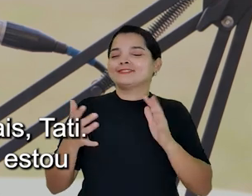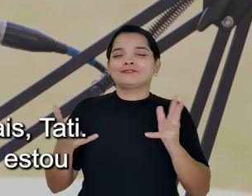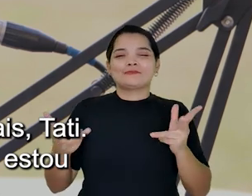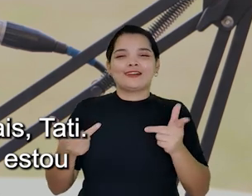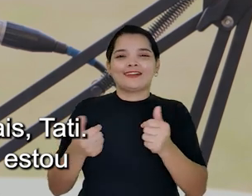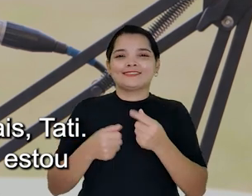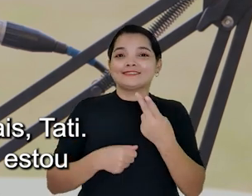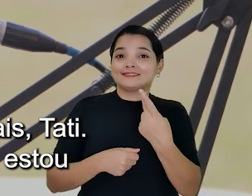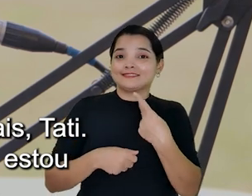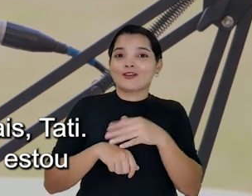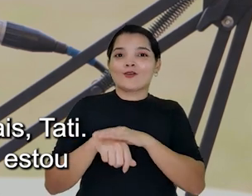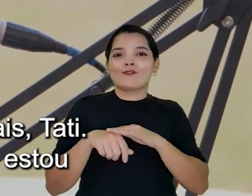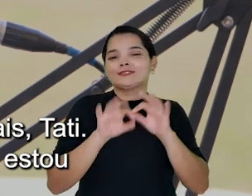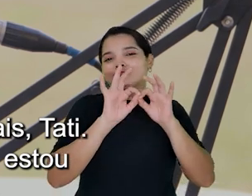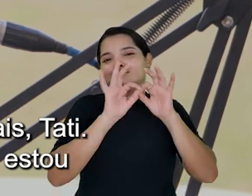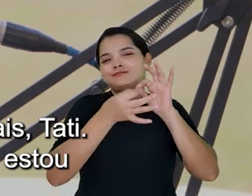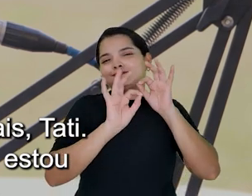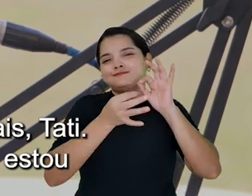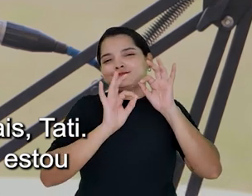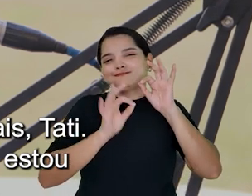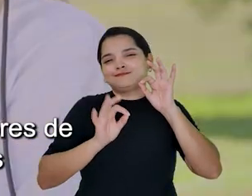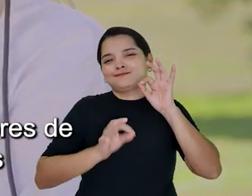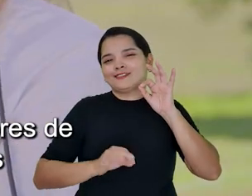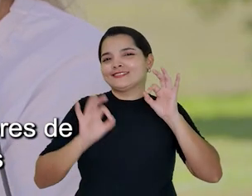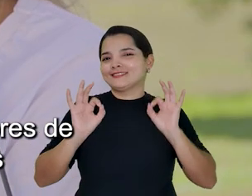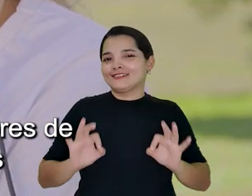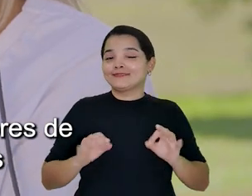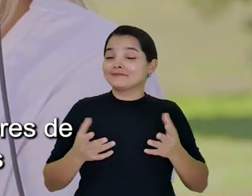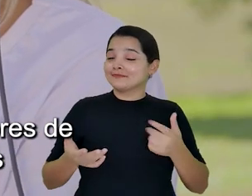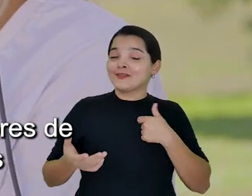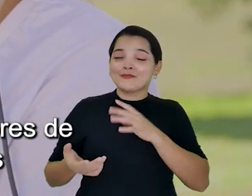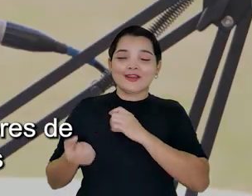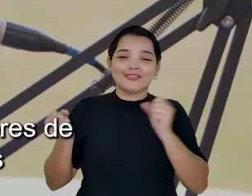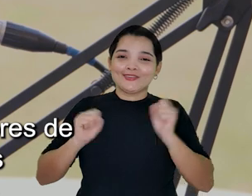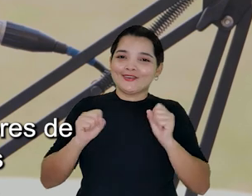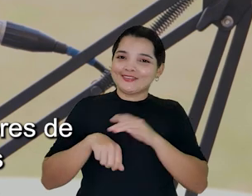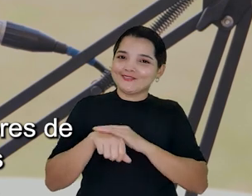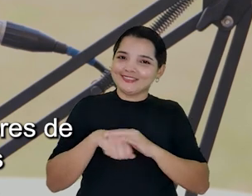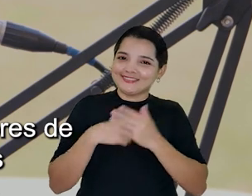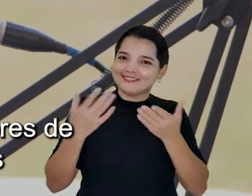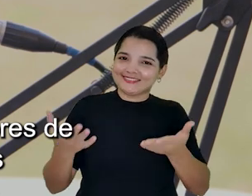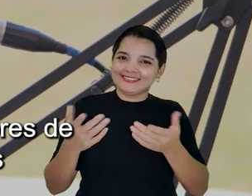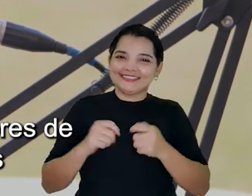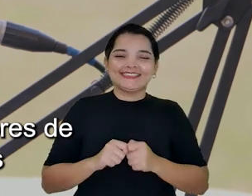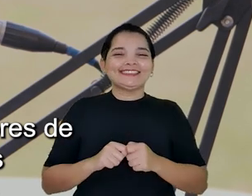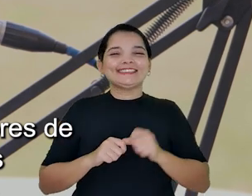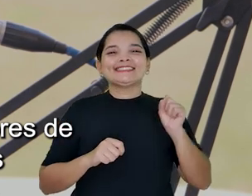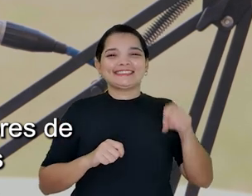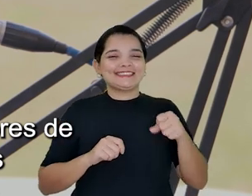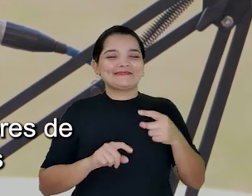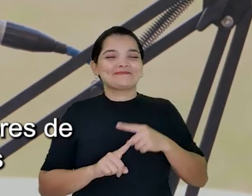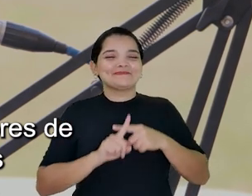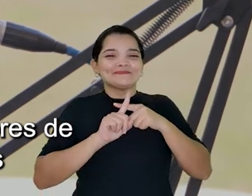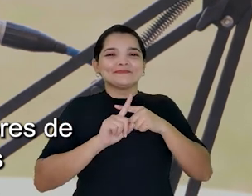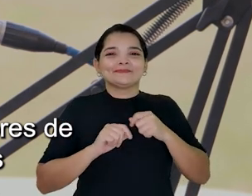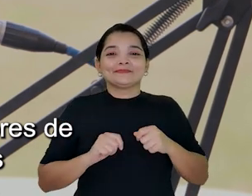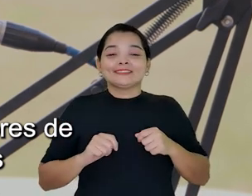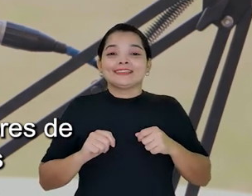aqui renderia horrores eu tô adorado de um jeito Positivo tá gente horrores de um jeito positivo